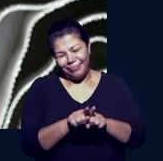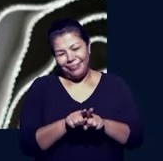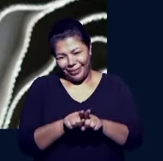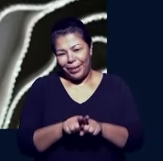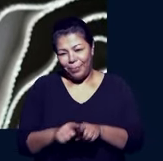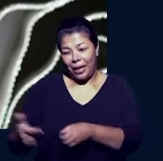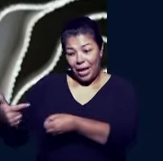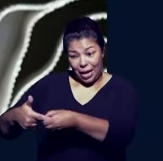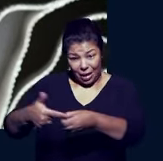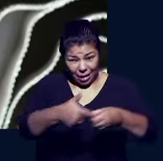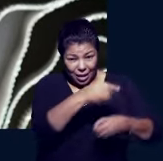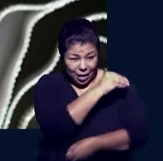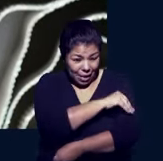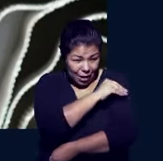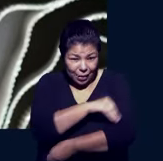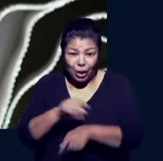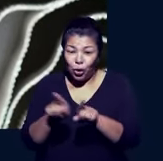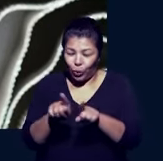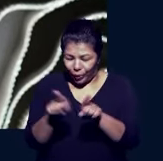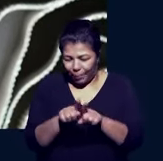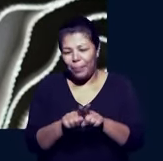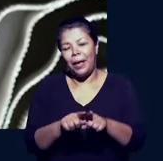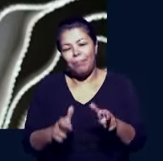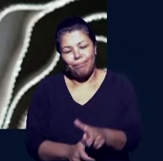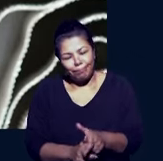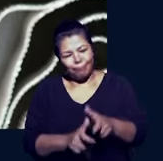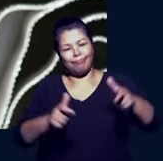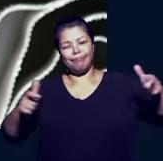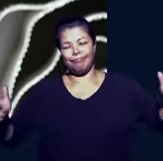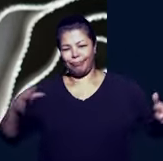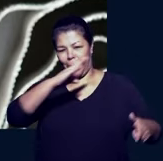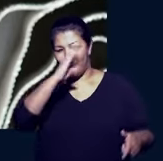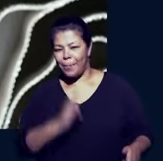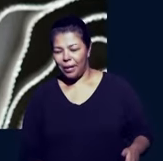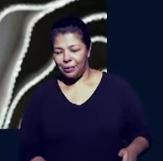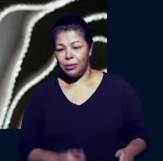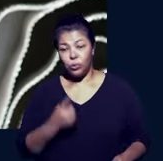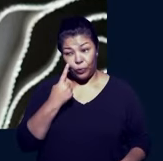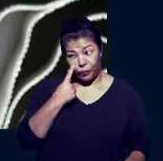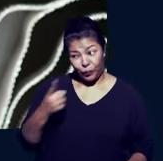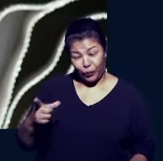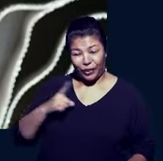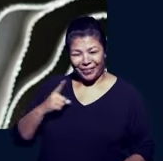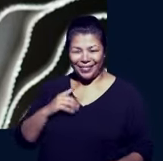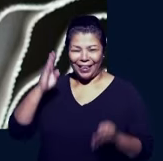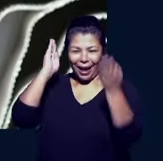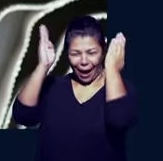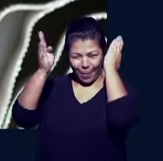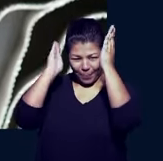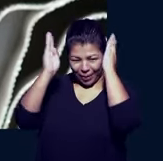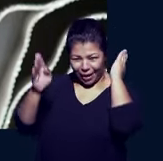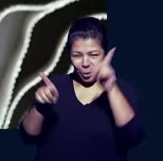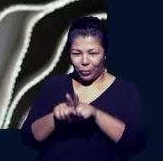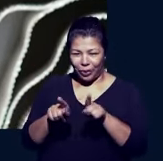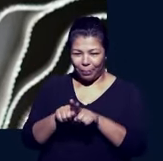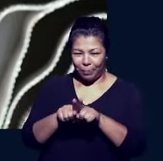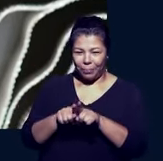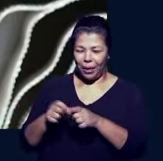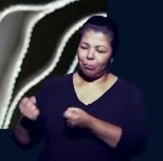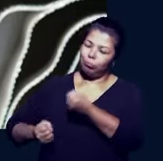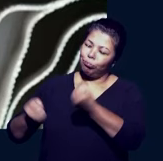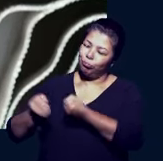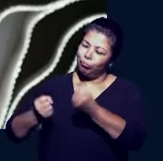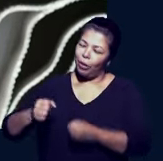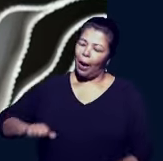a gente atende o mercado do Norte é um mercado grande então você vai lá de caminhão de Lucas Rio Verde ou de Sorriso até mirit tuba dali você